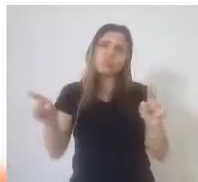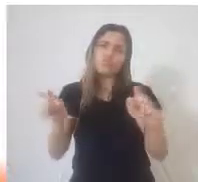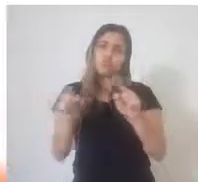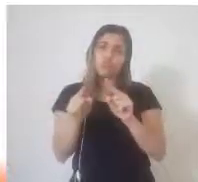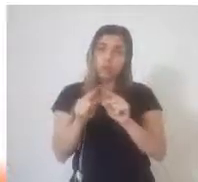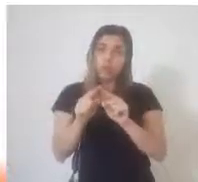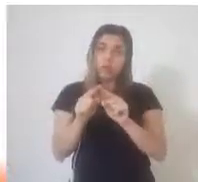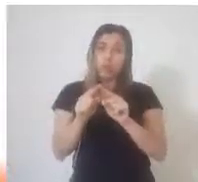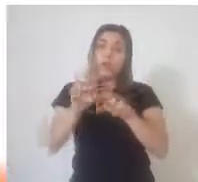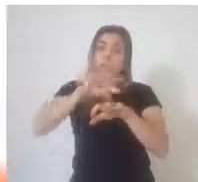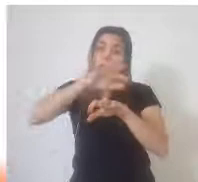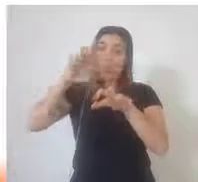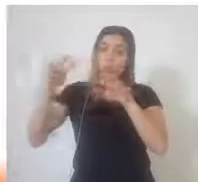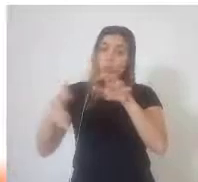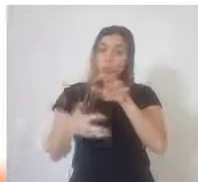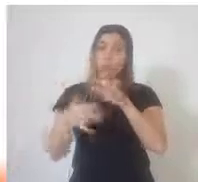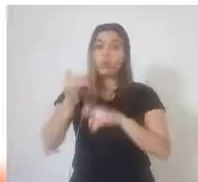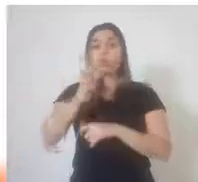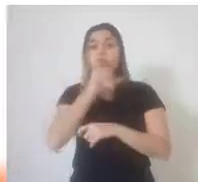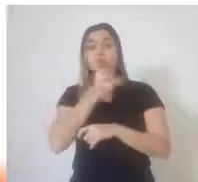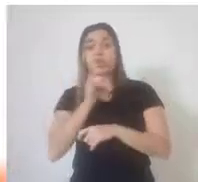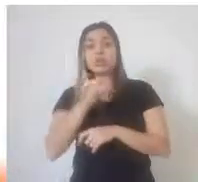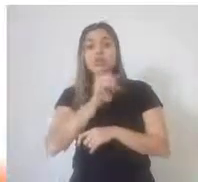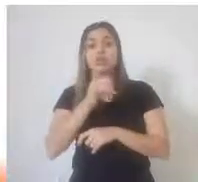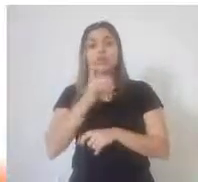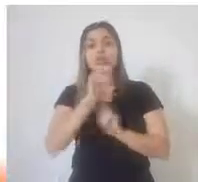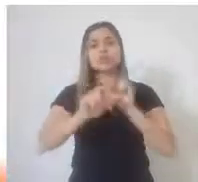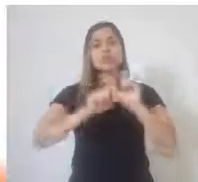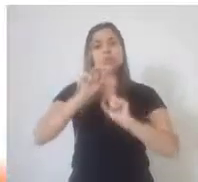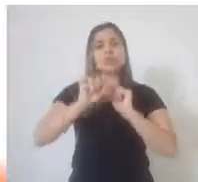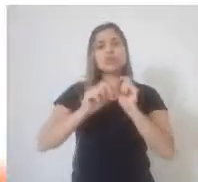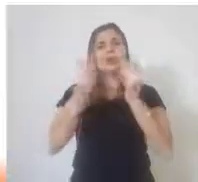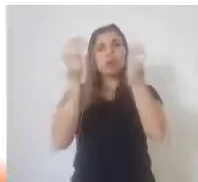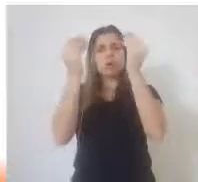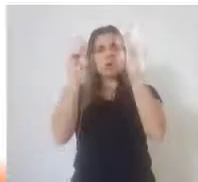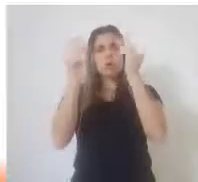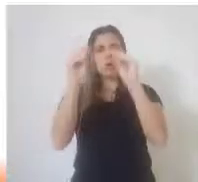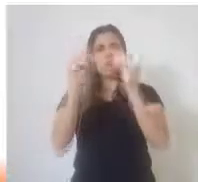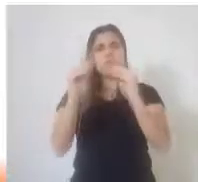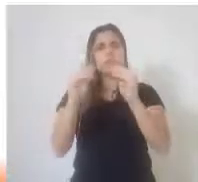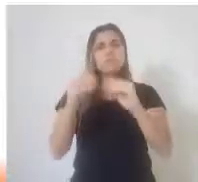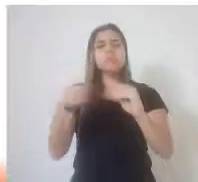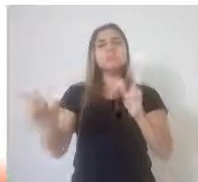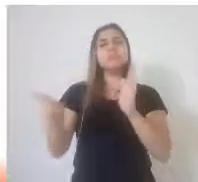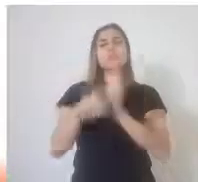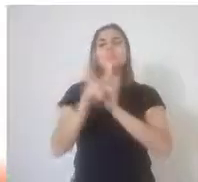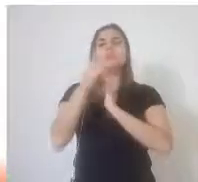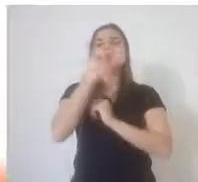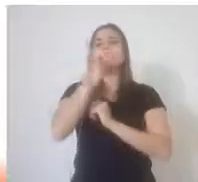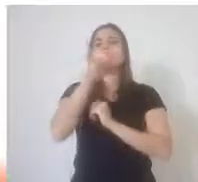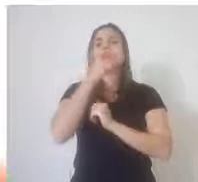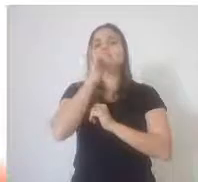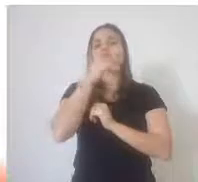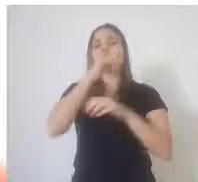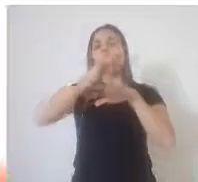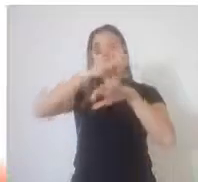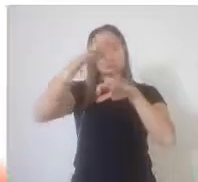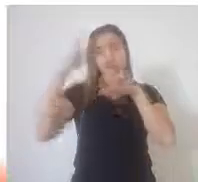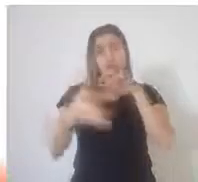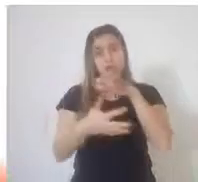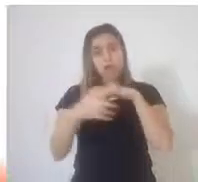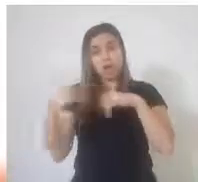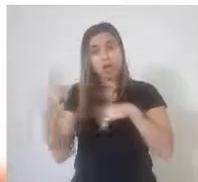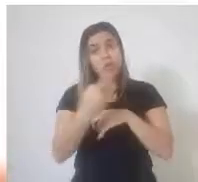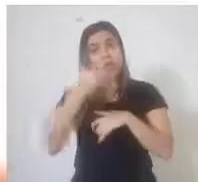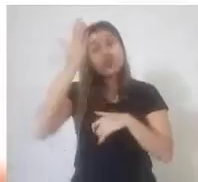pesquisador. Então, a pirâmide ecológica de energia vai agregar aí os dados energéticos do